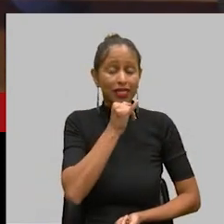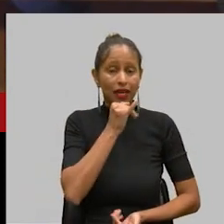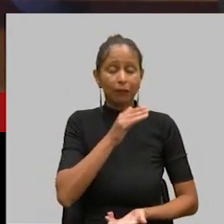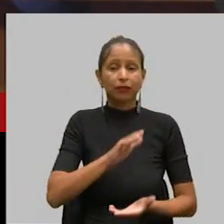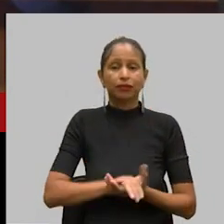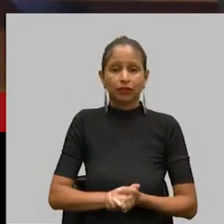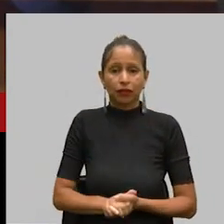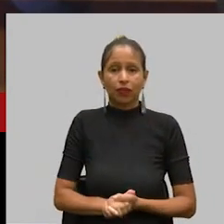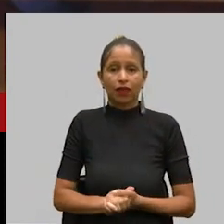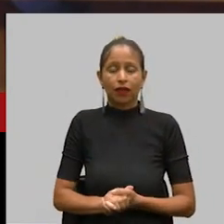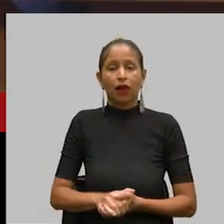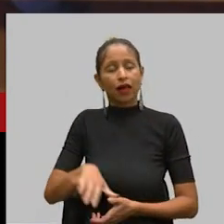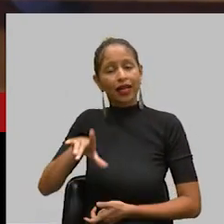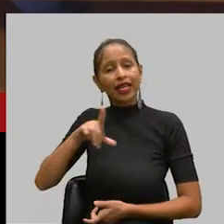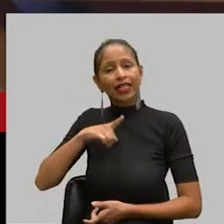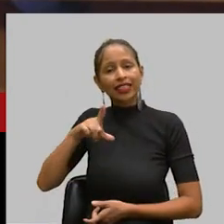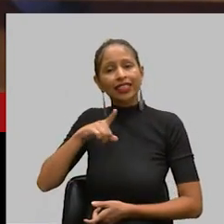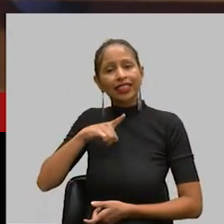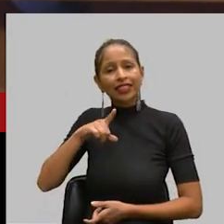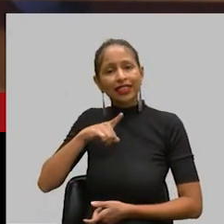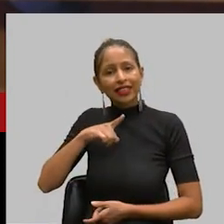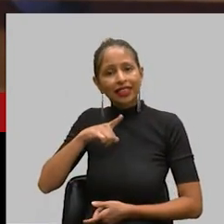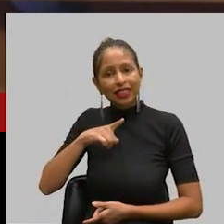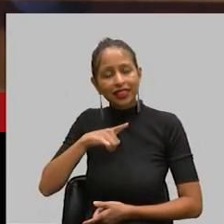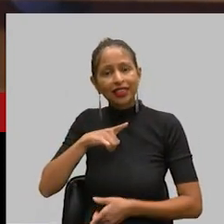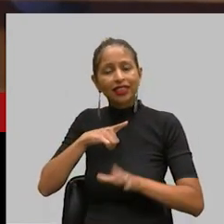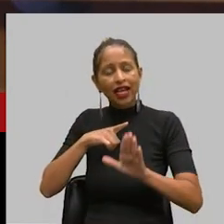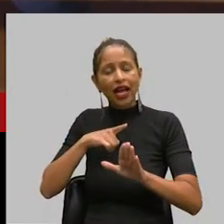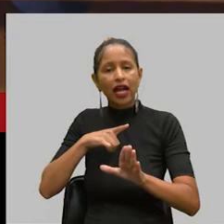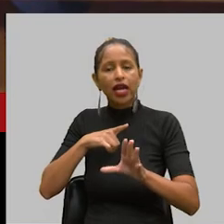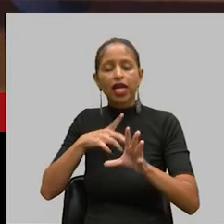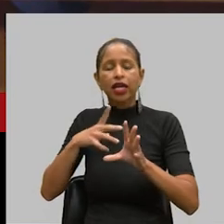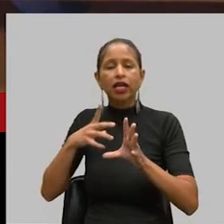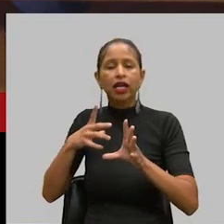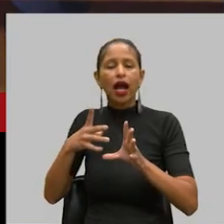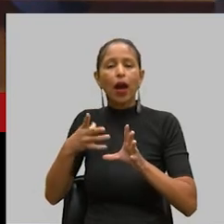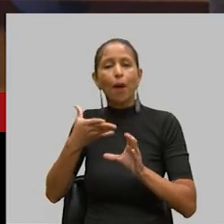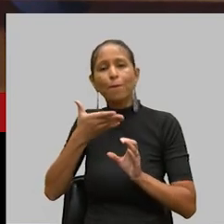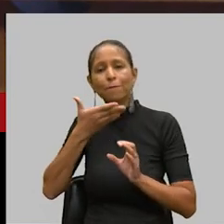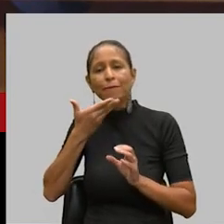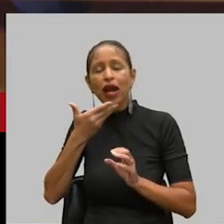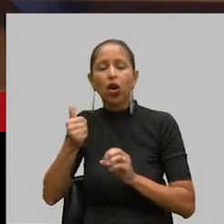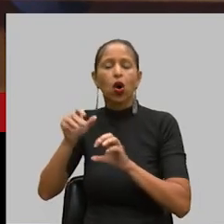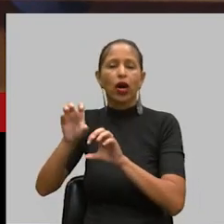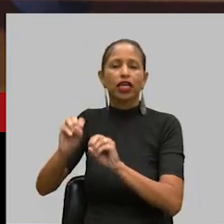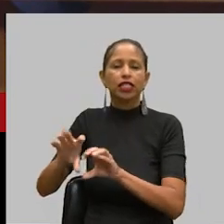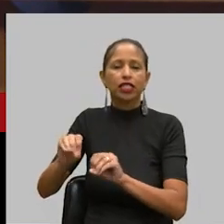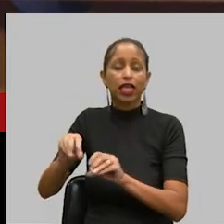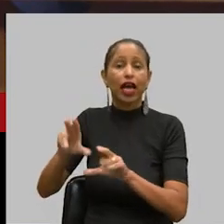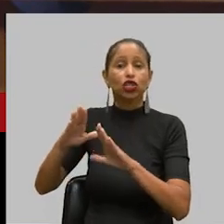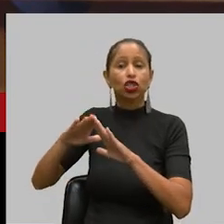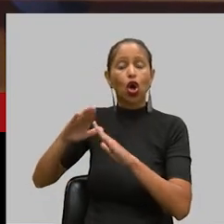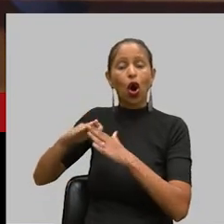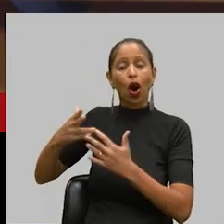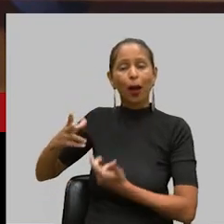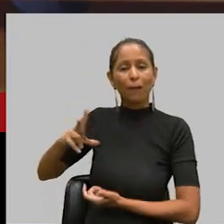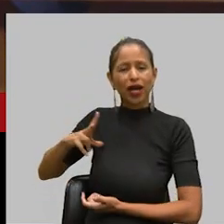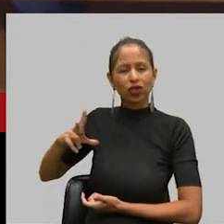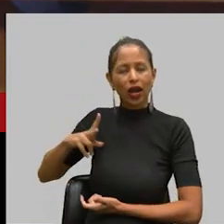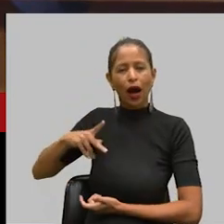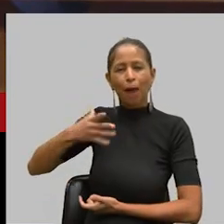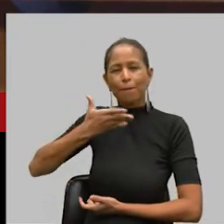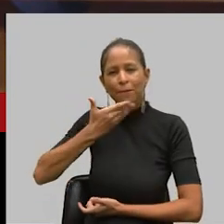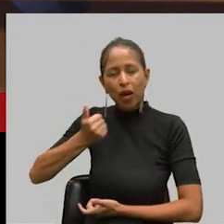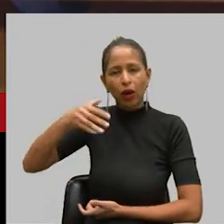ela tem se ela temse como o melhor ensino né o melhor